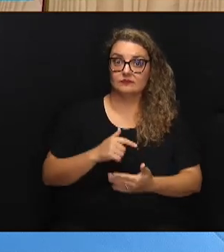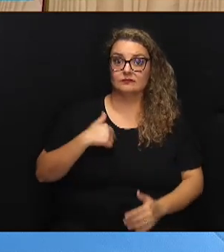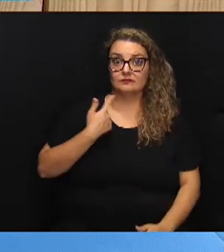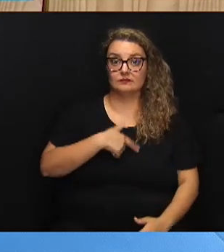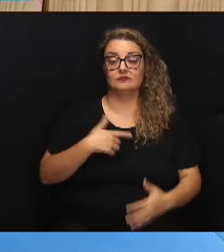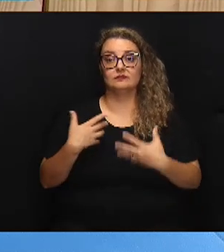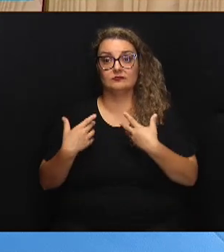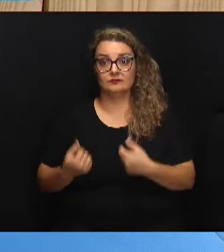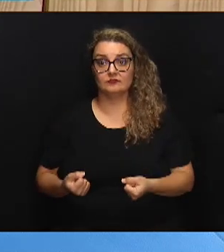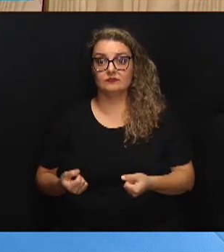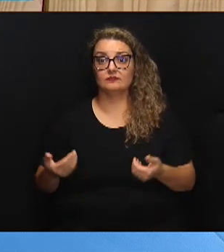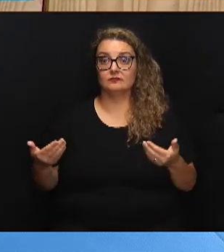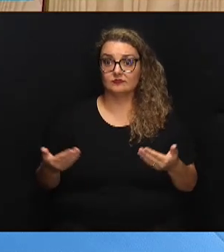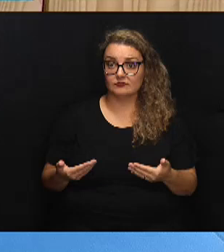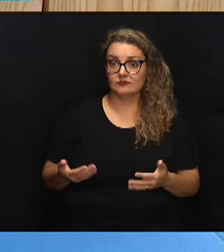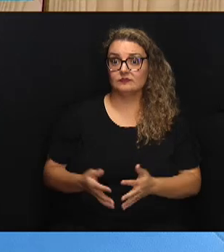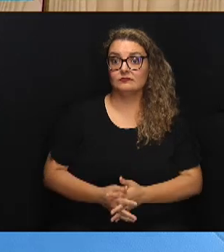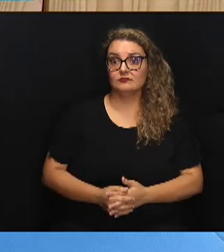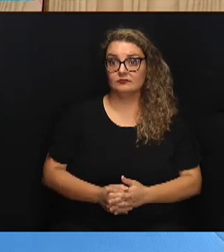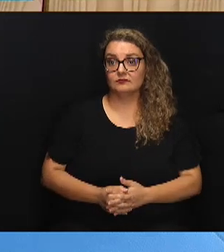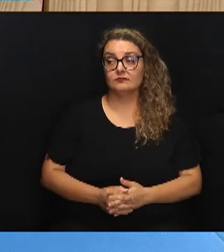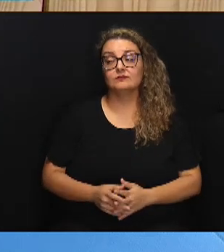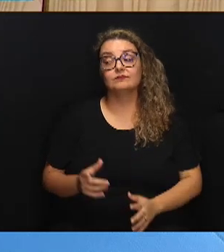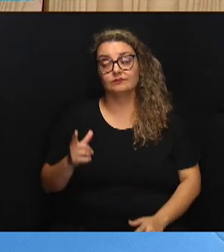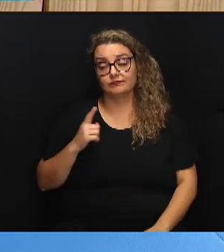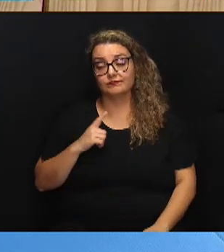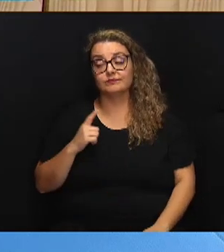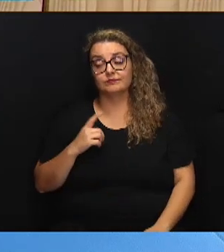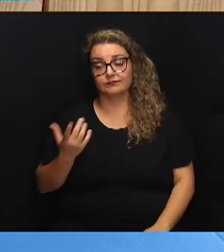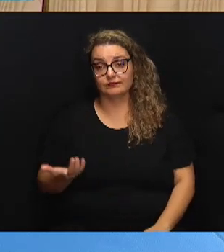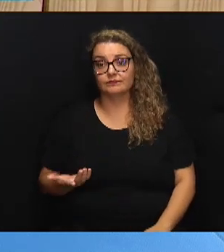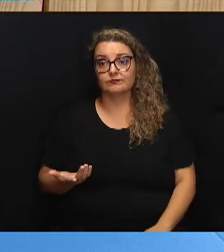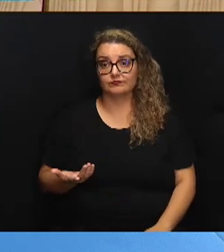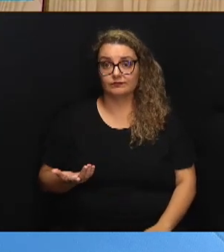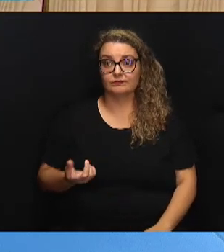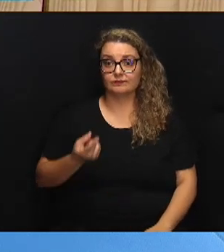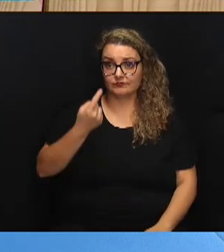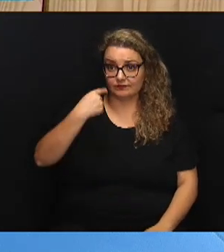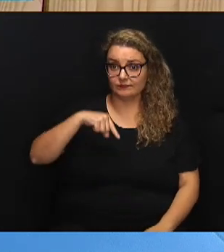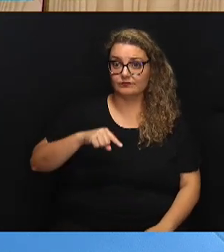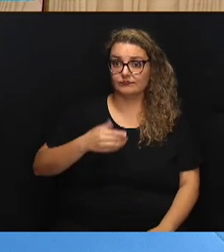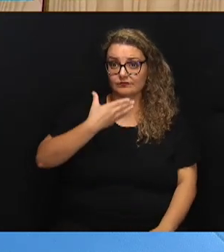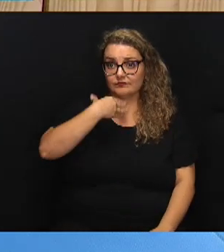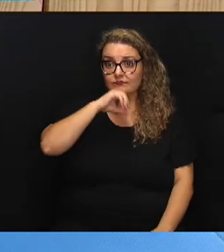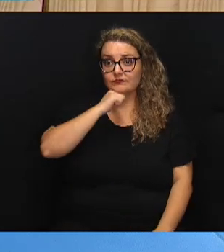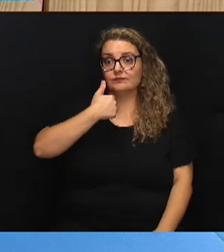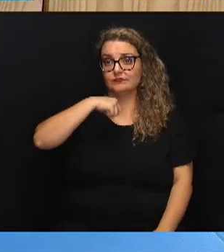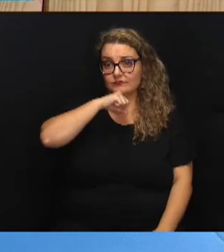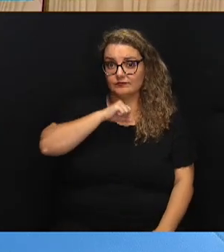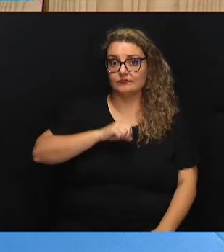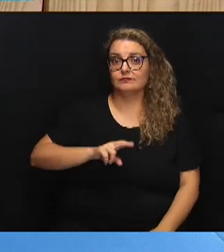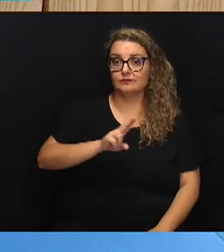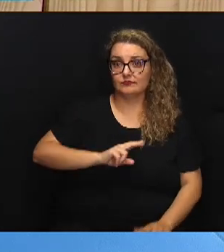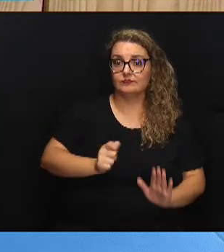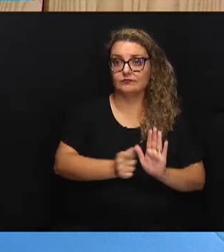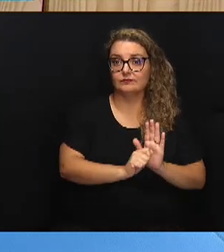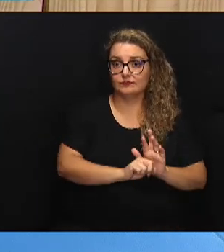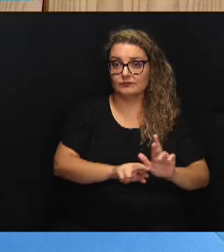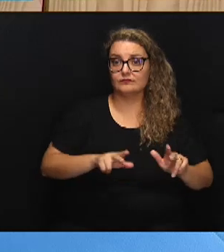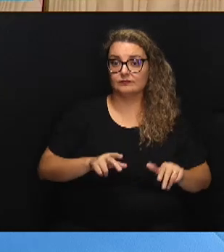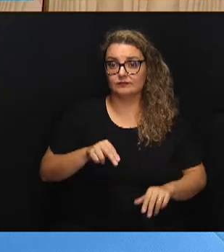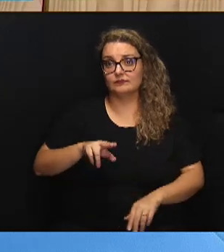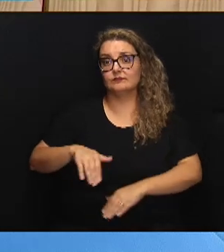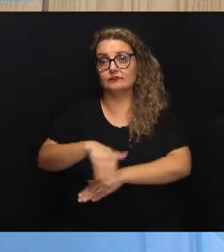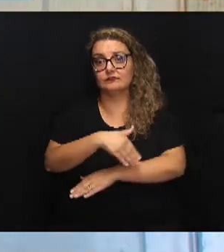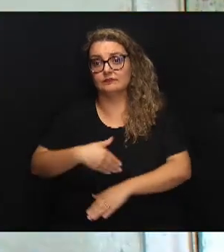recebendo recentemente tem, né, tem esse perfil de pais, usuários ou em situação de